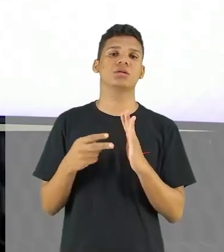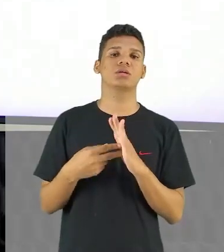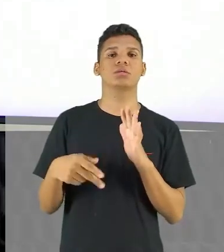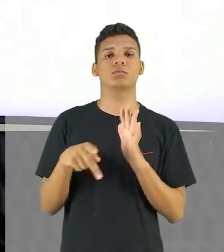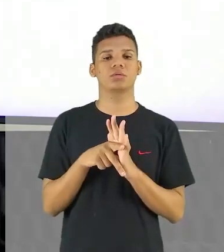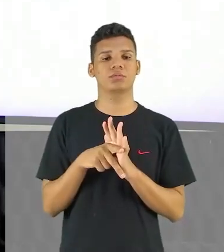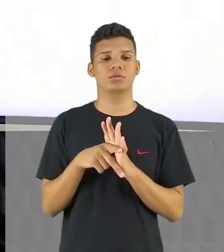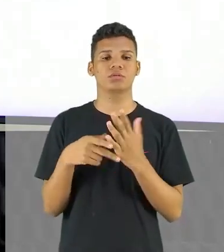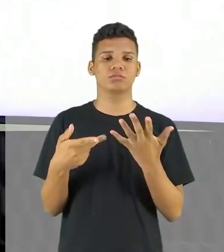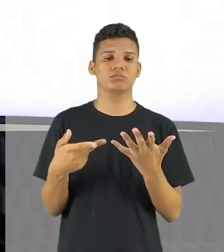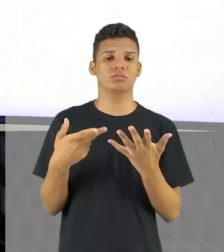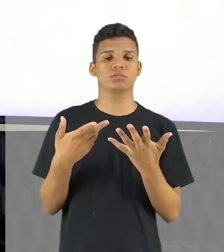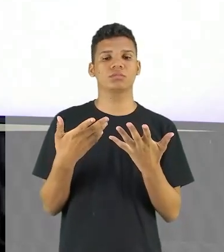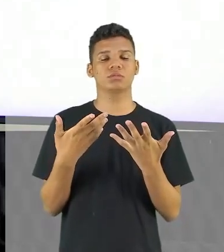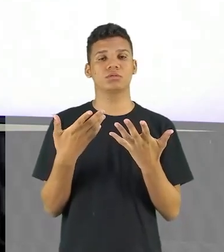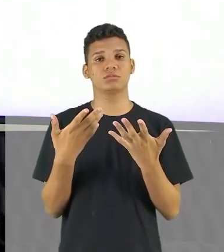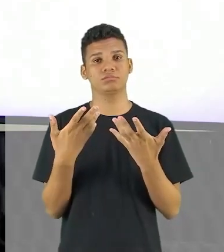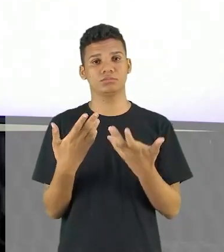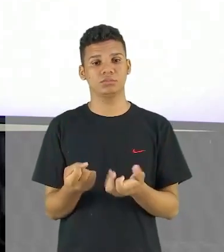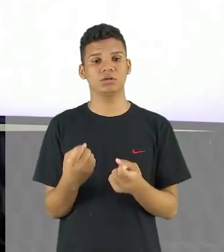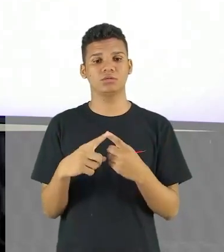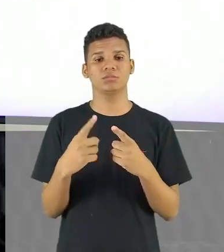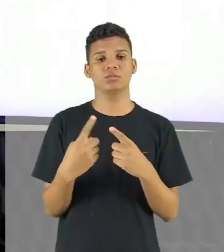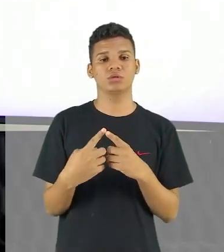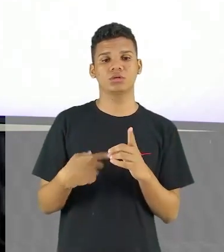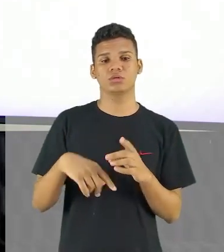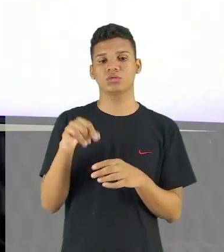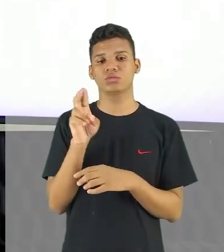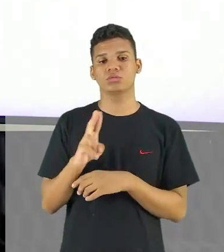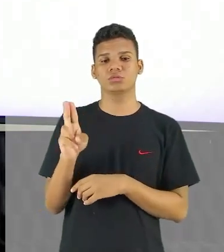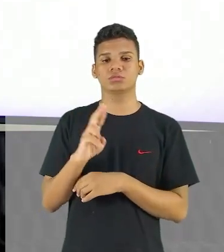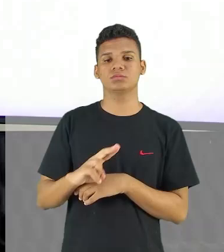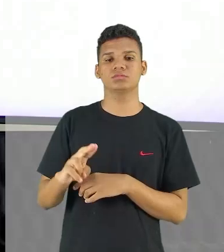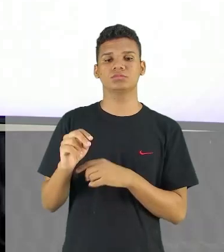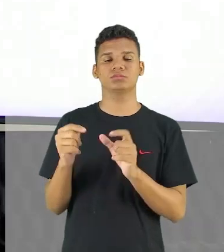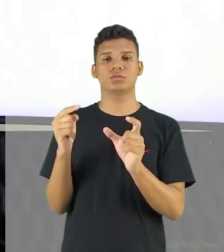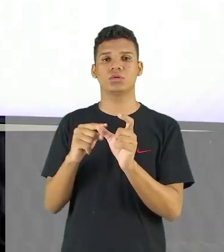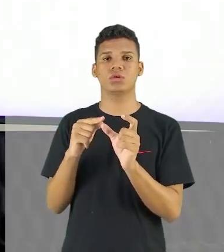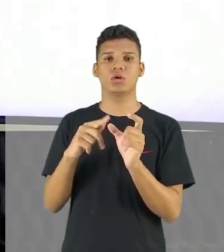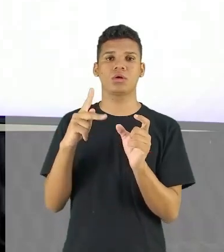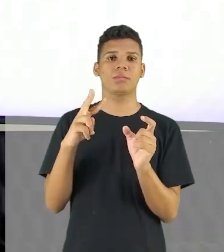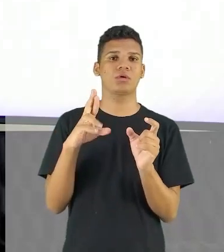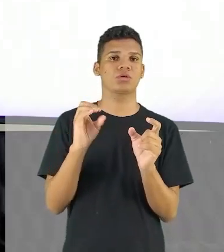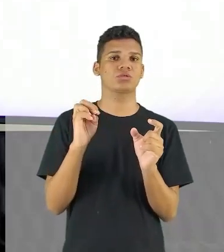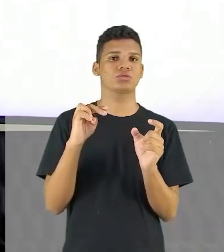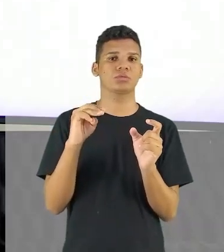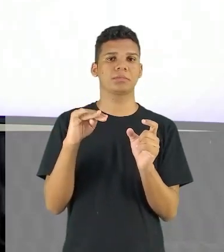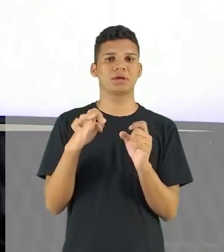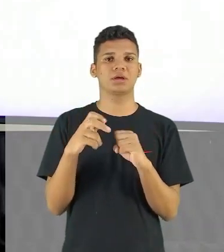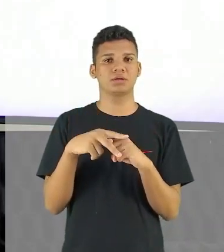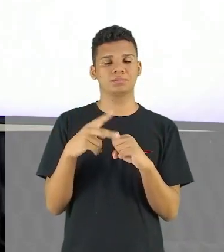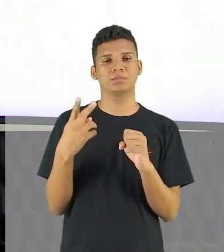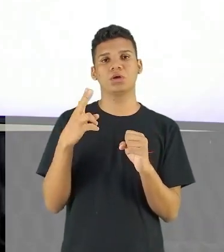quê? Pronome de tratamento você, que convoca para a narrativa a segunda